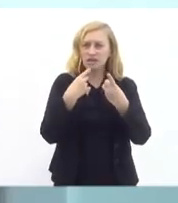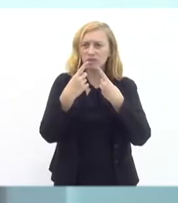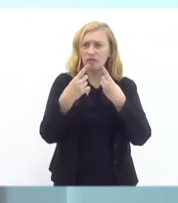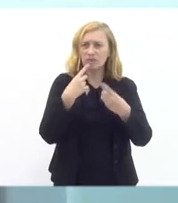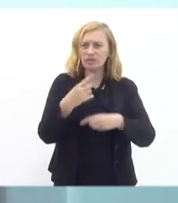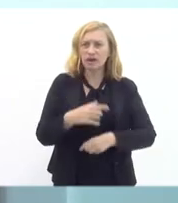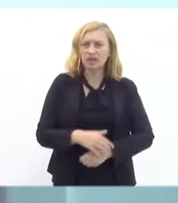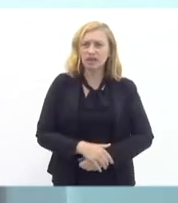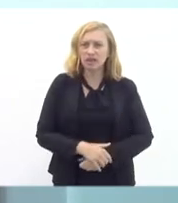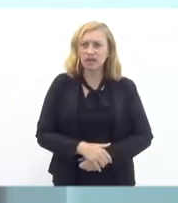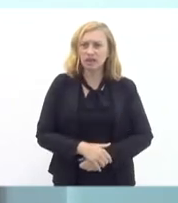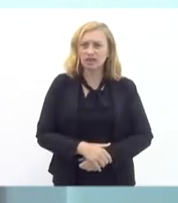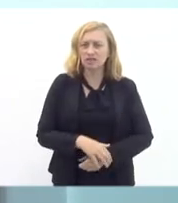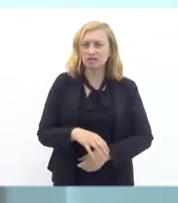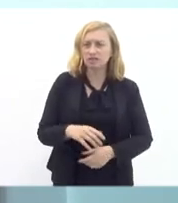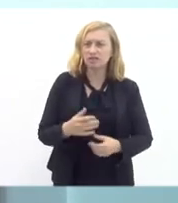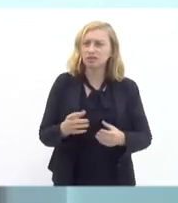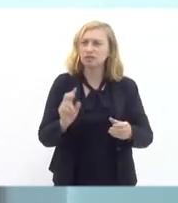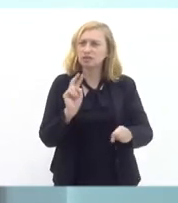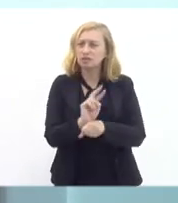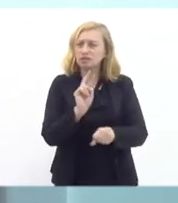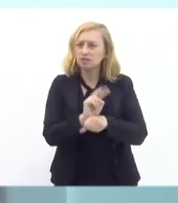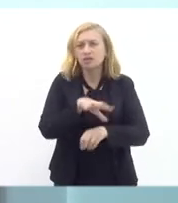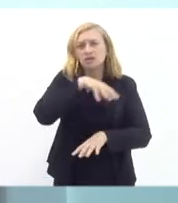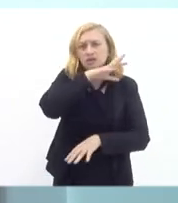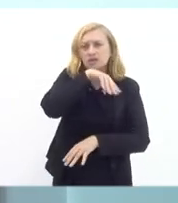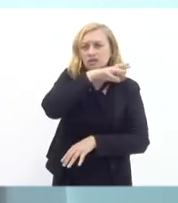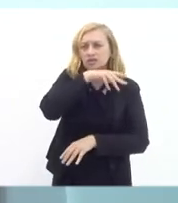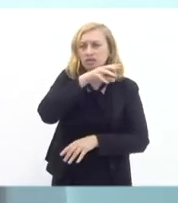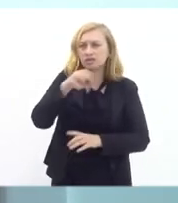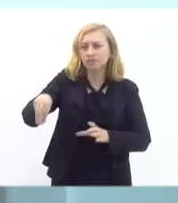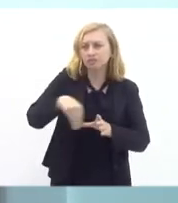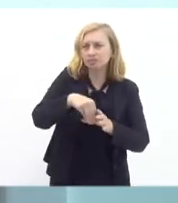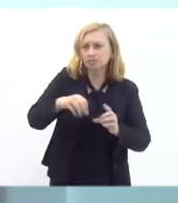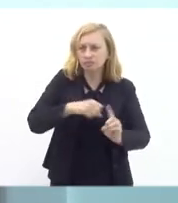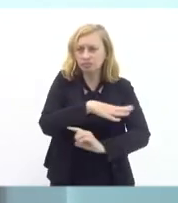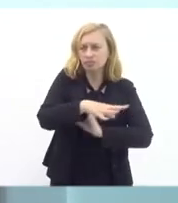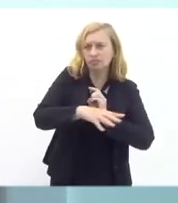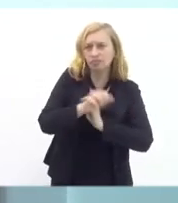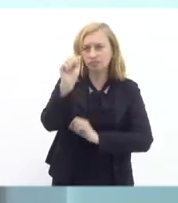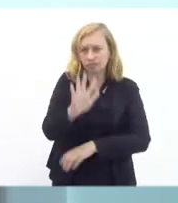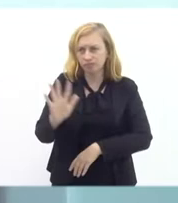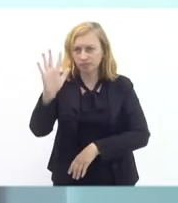promoção do bem-estar animal, ela tem que estar latente na sociedade de modo geral.